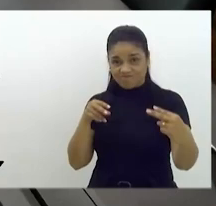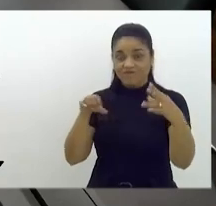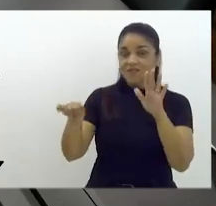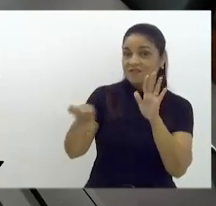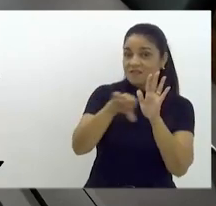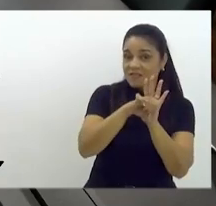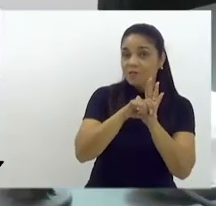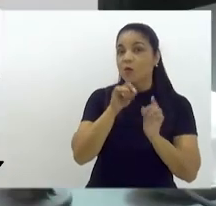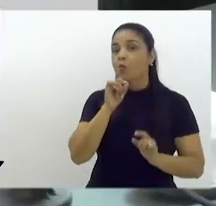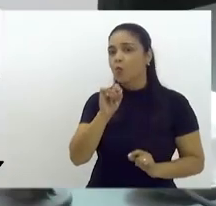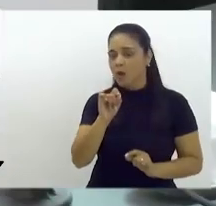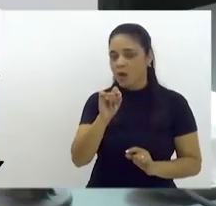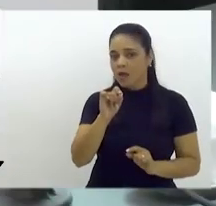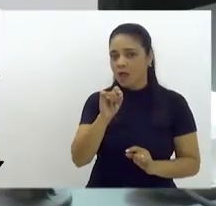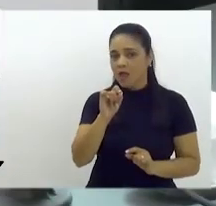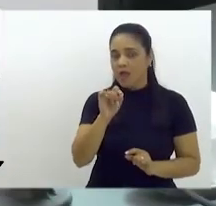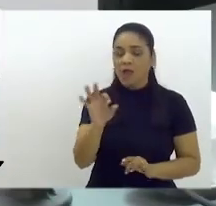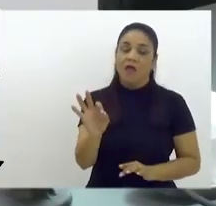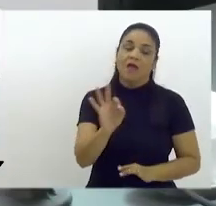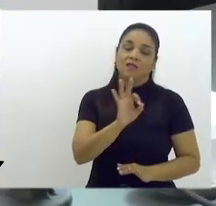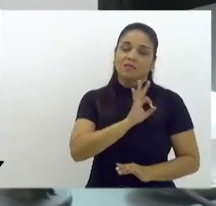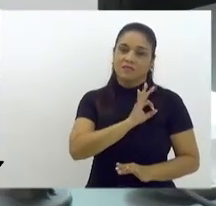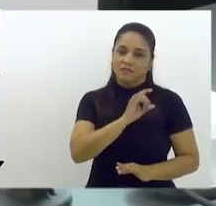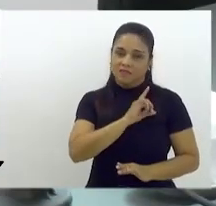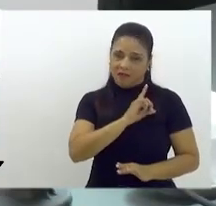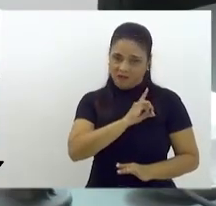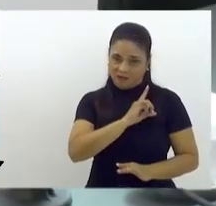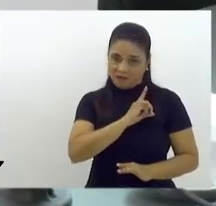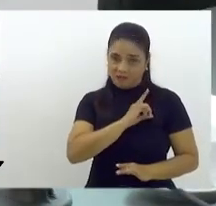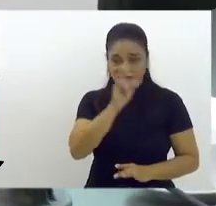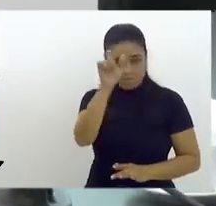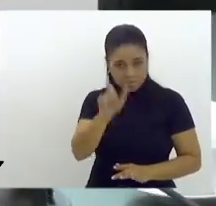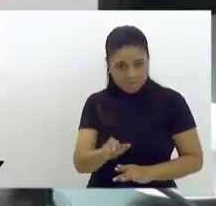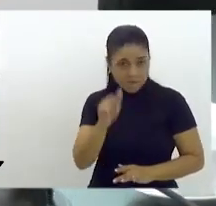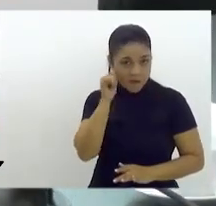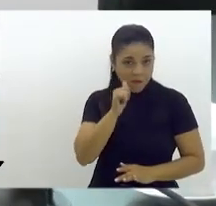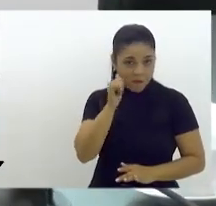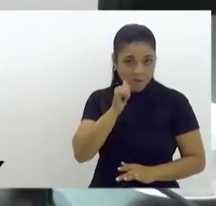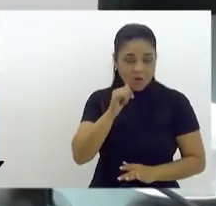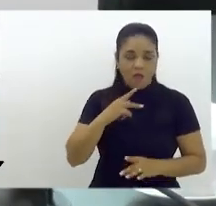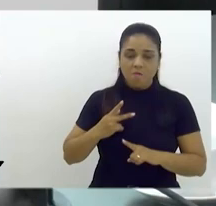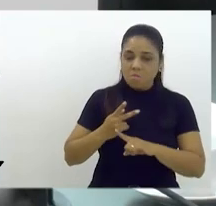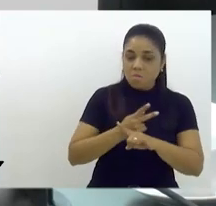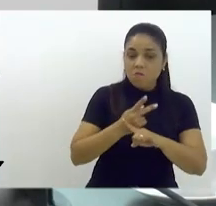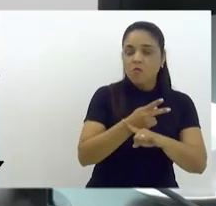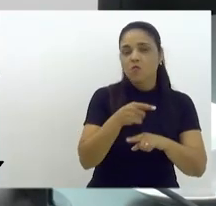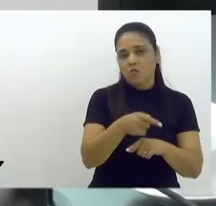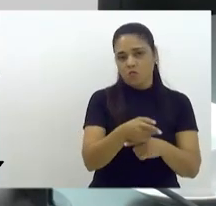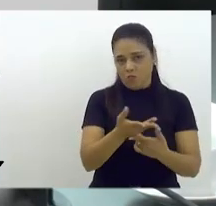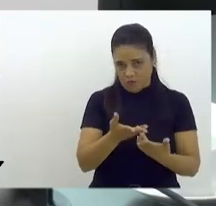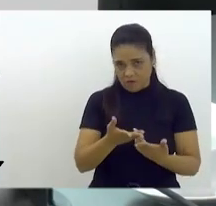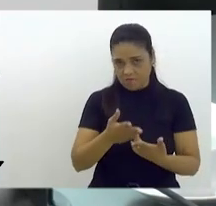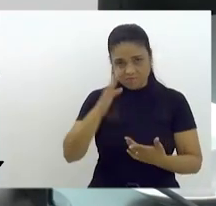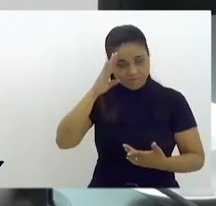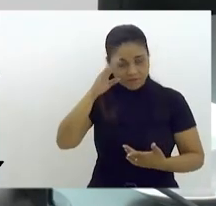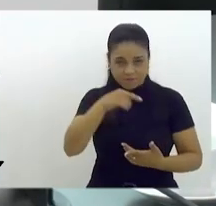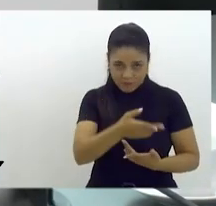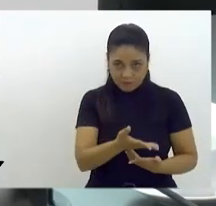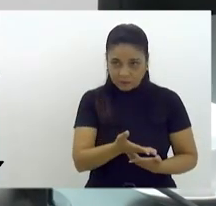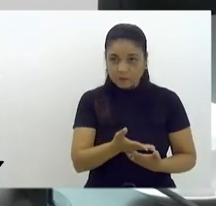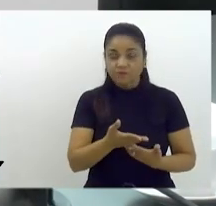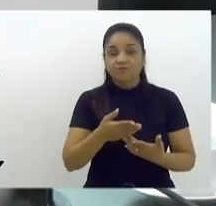de mulheres porque é tudo uma estrutura de proteção e de incentivo a procurar as delegacias de mulheres Então na verdade